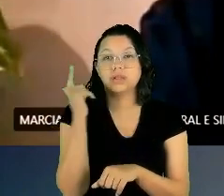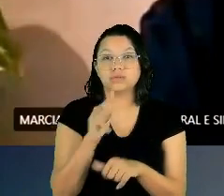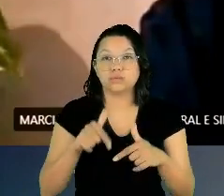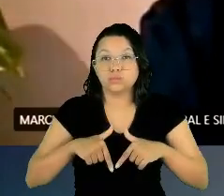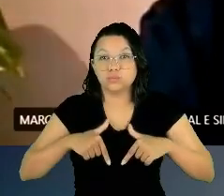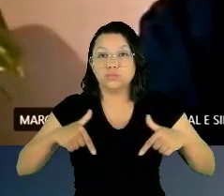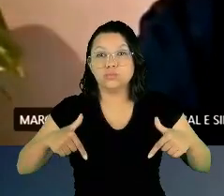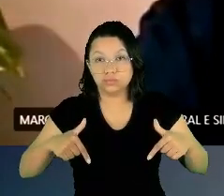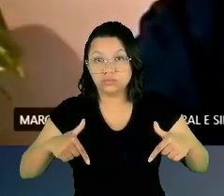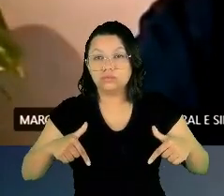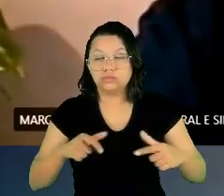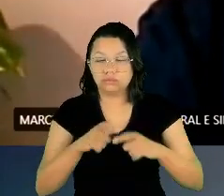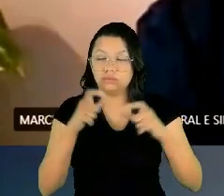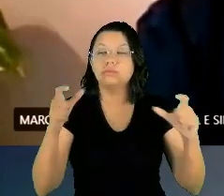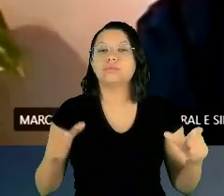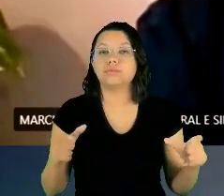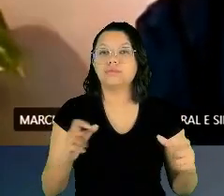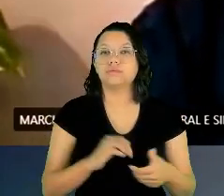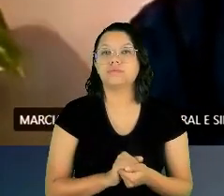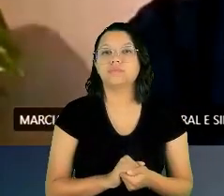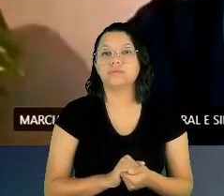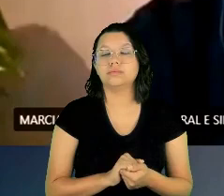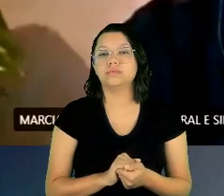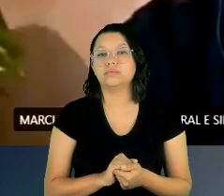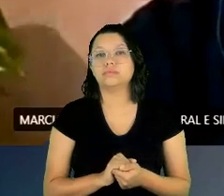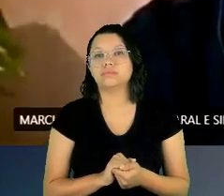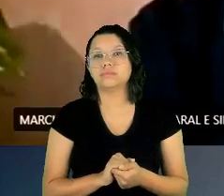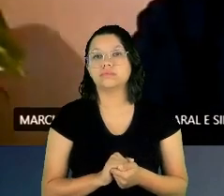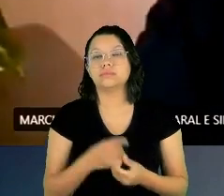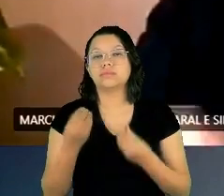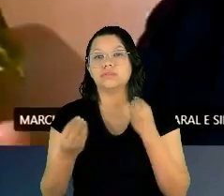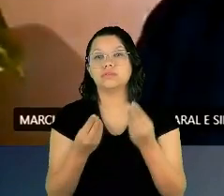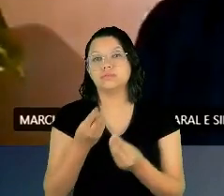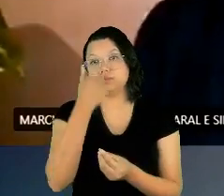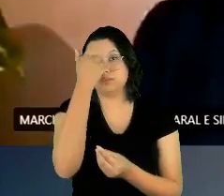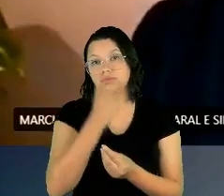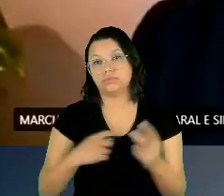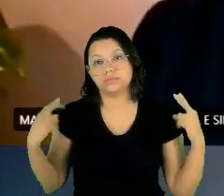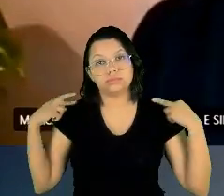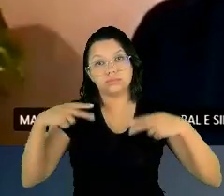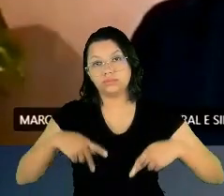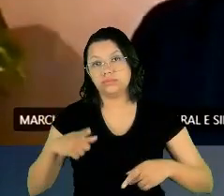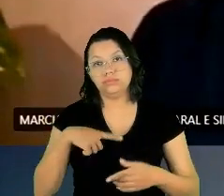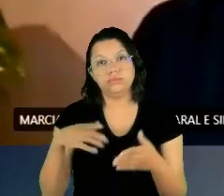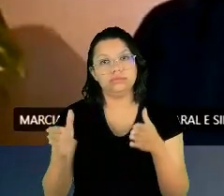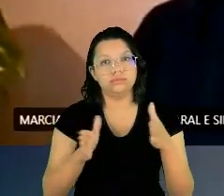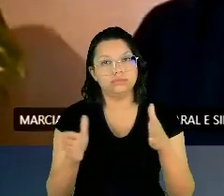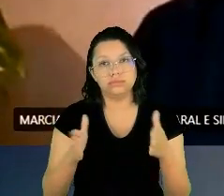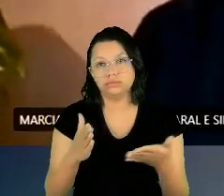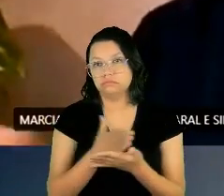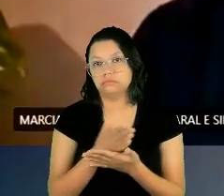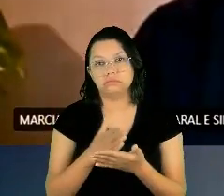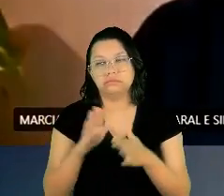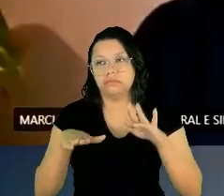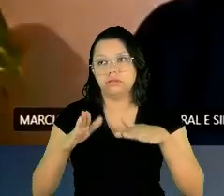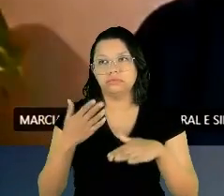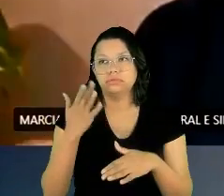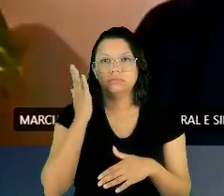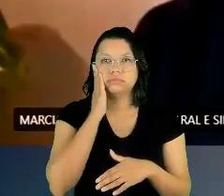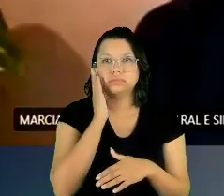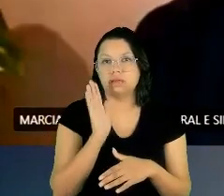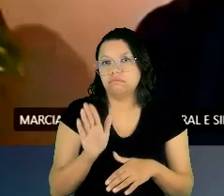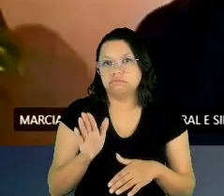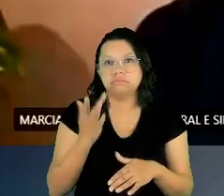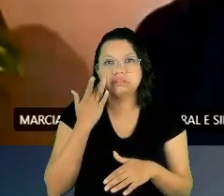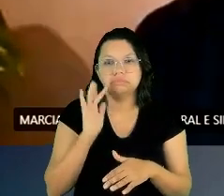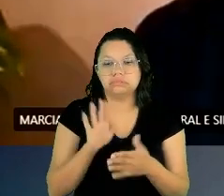a imparcialidade seja predominante. Mas como nós somos seres humanos, tem situações que que,